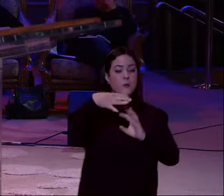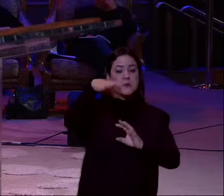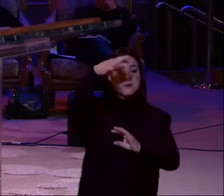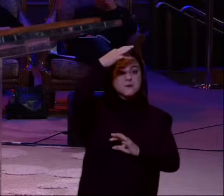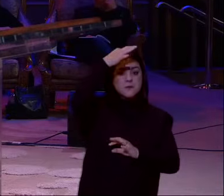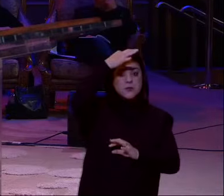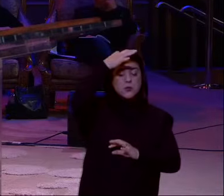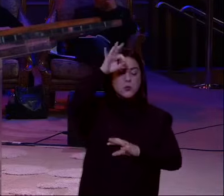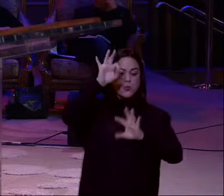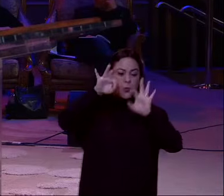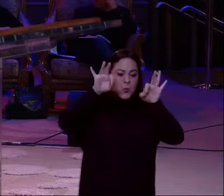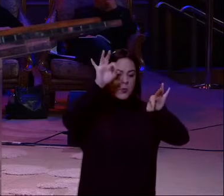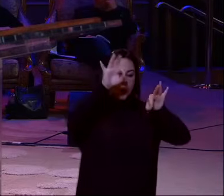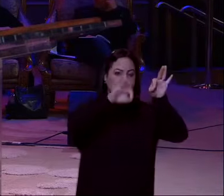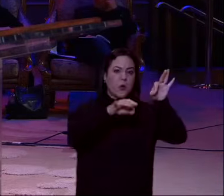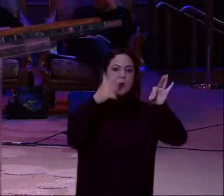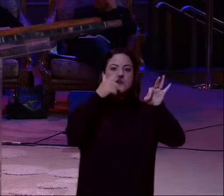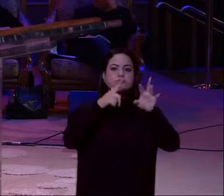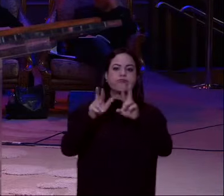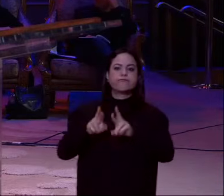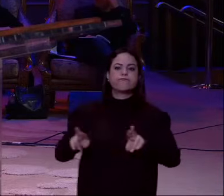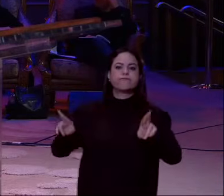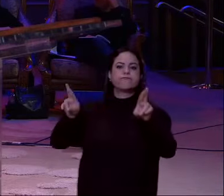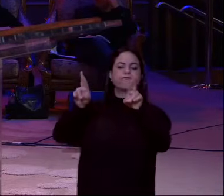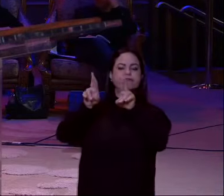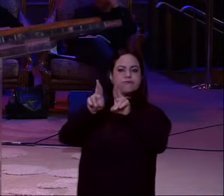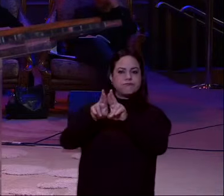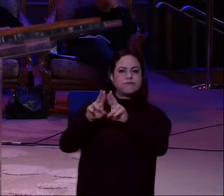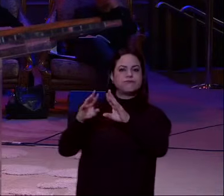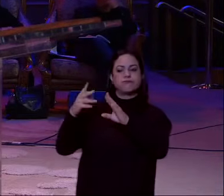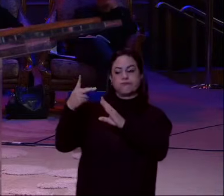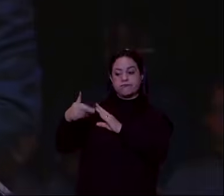que resgatou aquele templo.